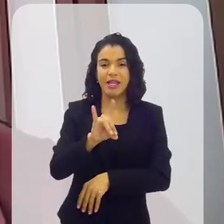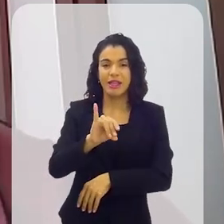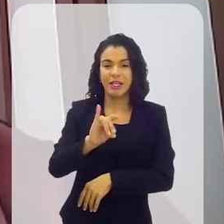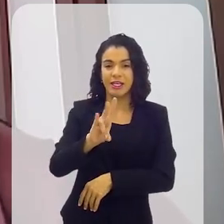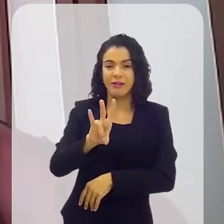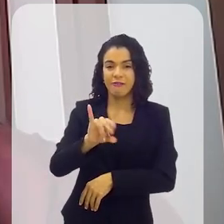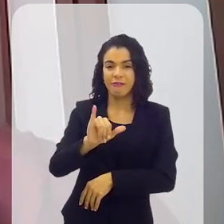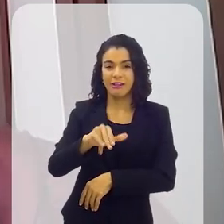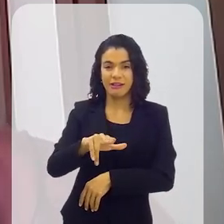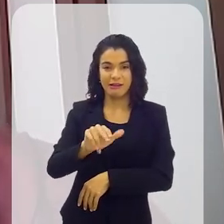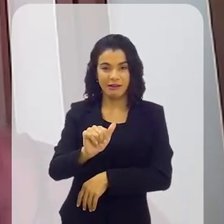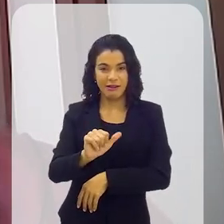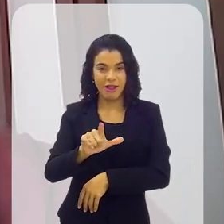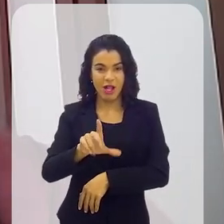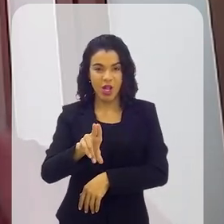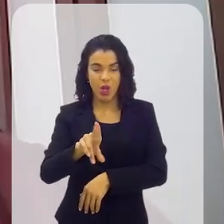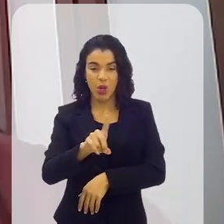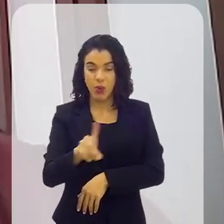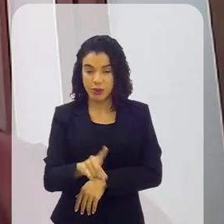fundo de quintal.